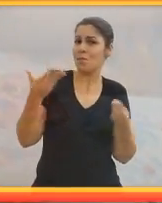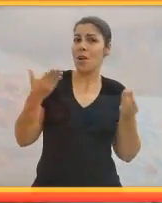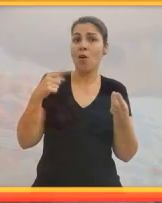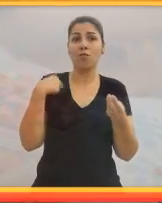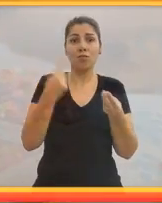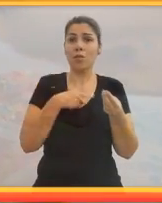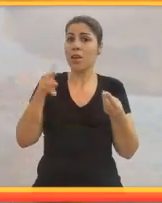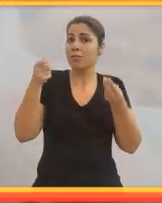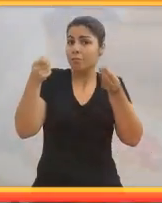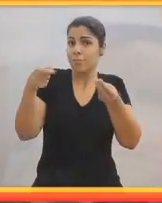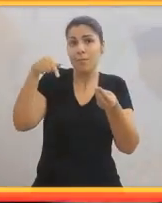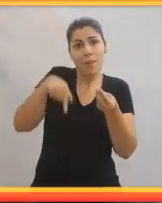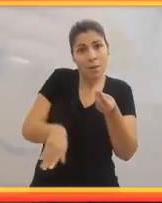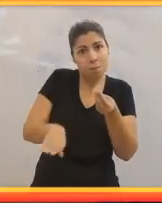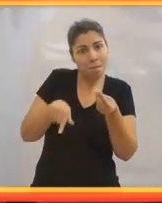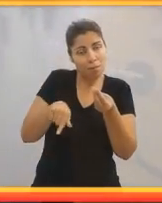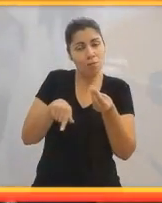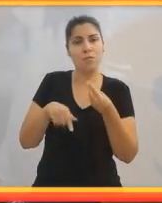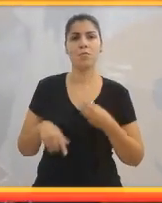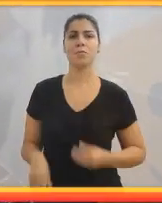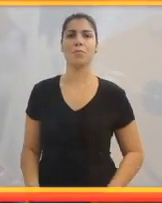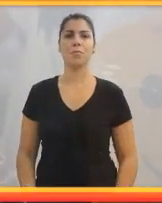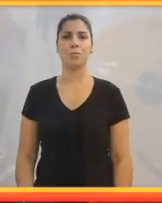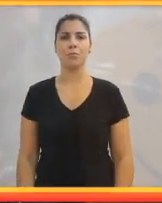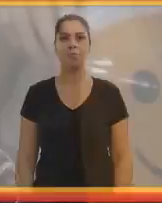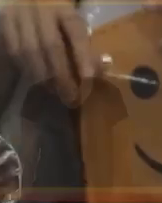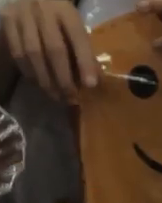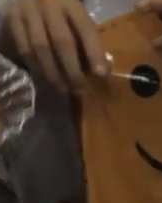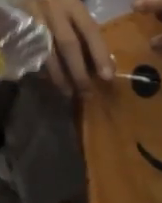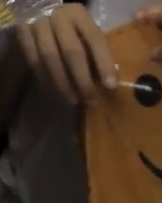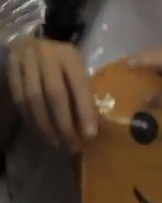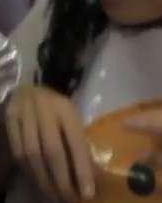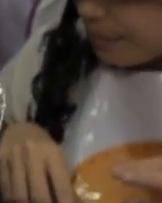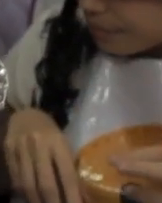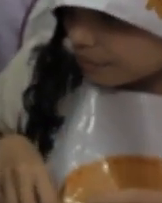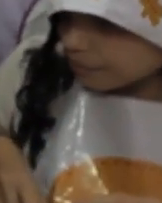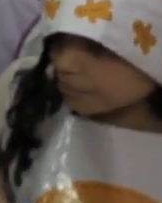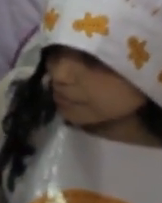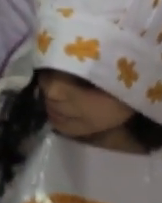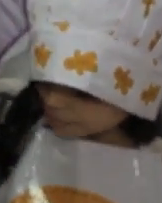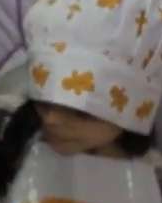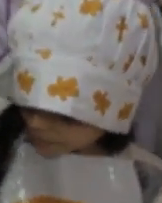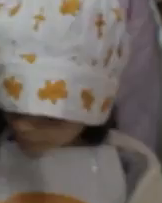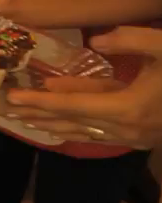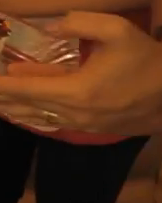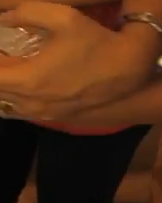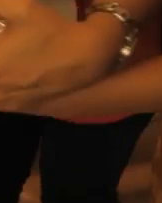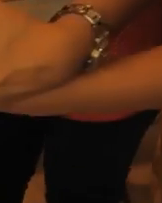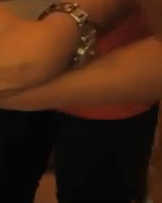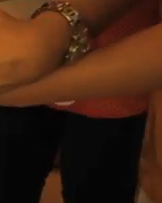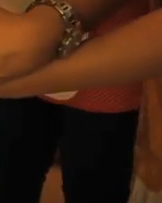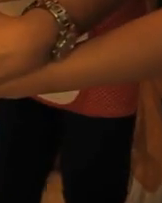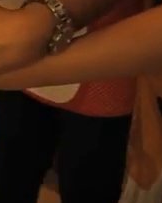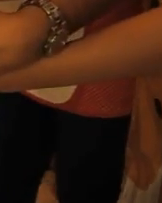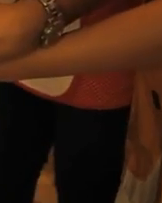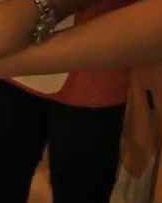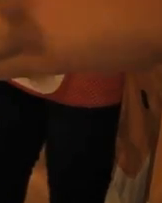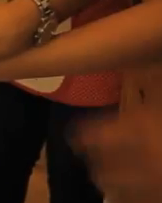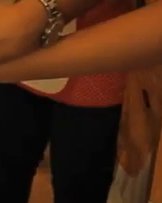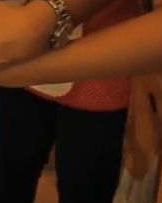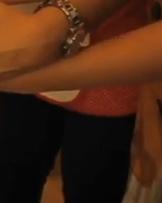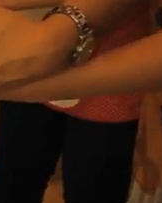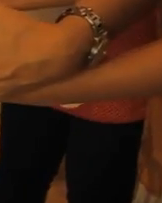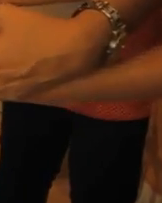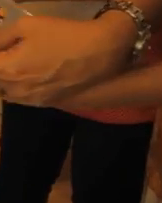Bota aqui, Carol, o seu. Na bandeja. Muito bem. Agora, ó, nós vamos lá embaixo servir. Eles levam os cupcakes para